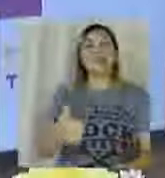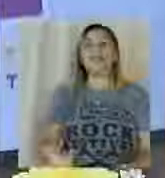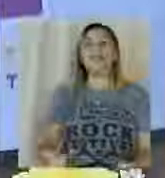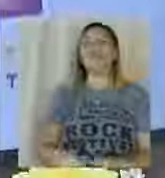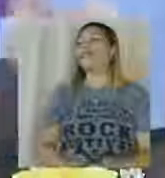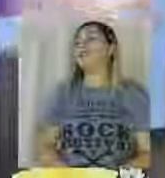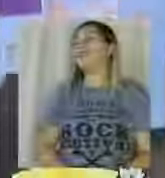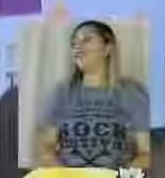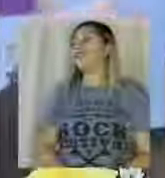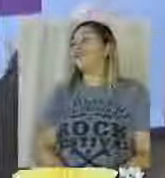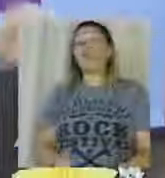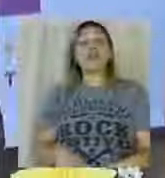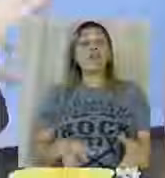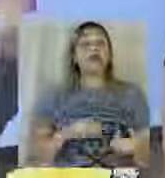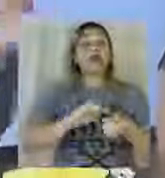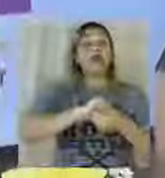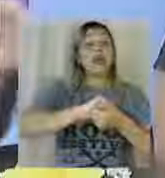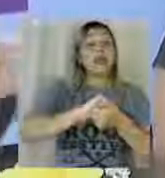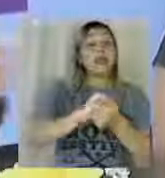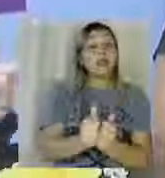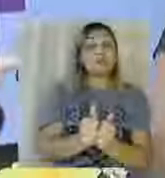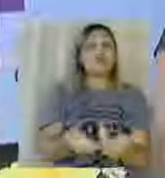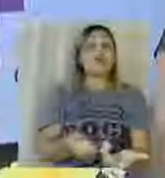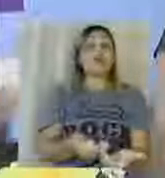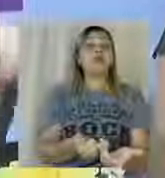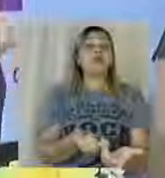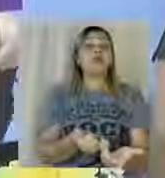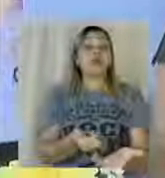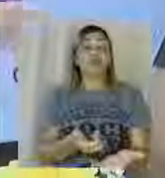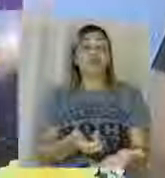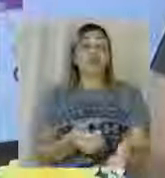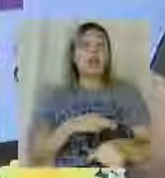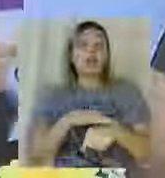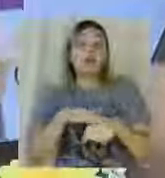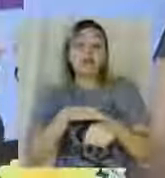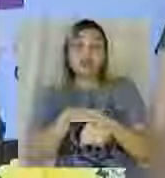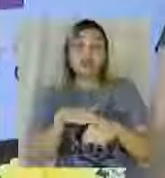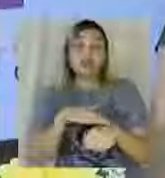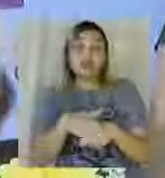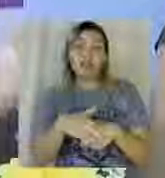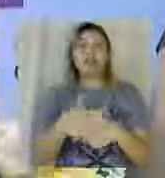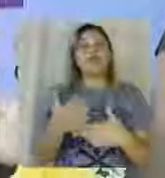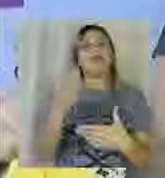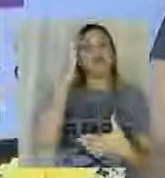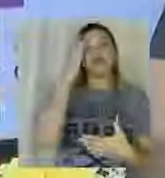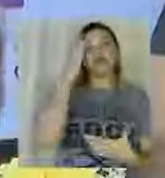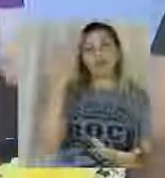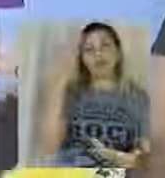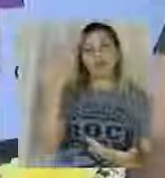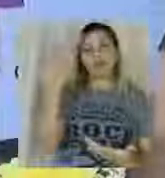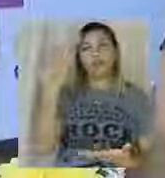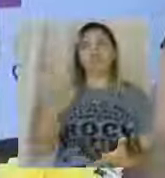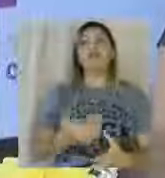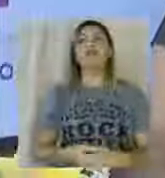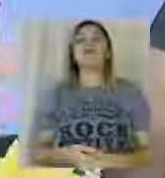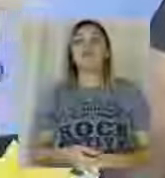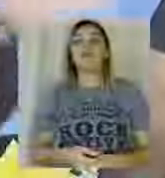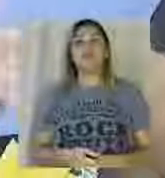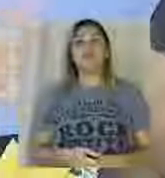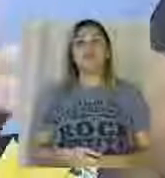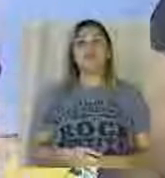com você, a bater aquele papo gostoso, a se entender, mas o outro lado também tem que fazer a